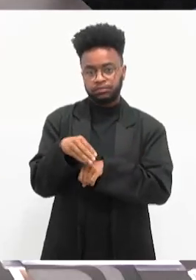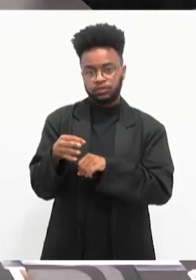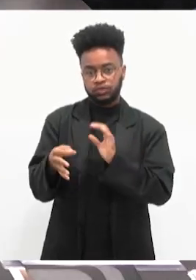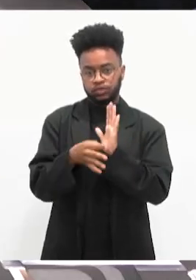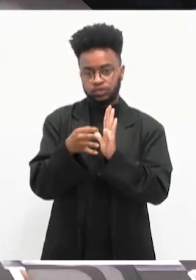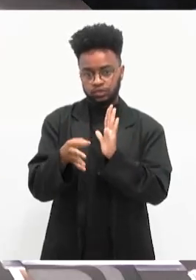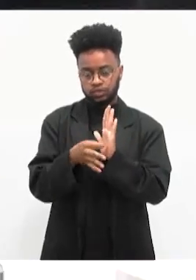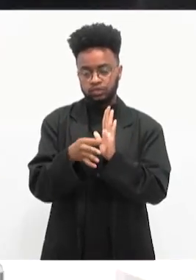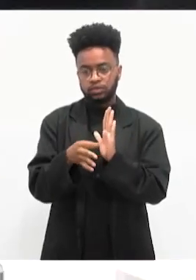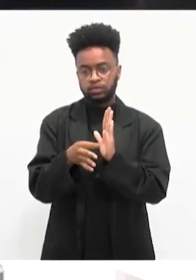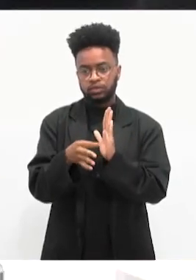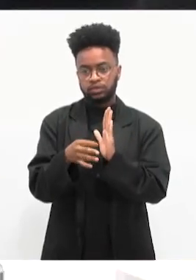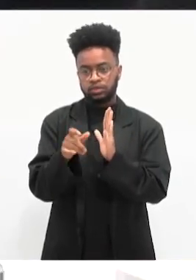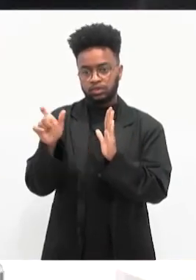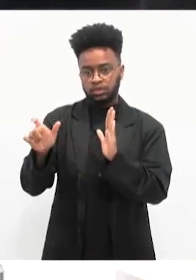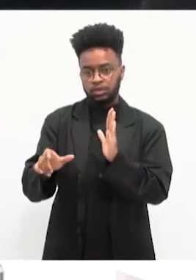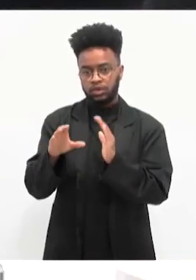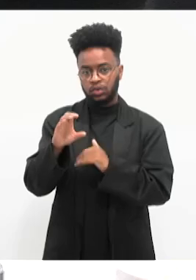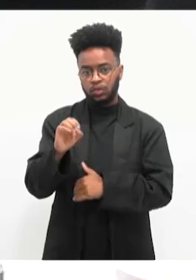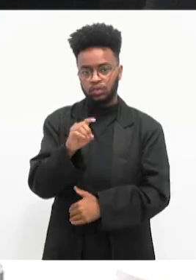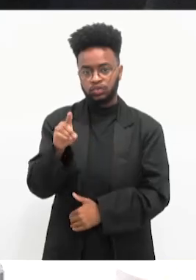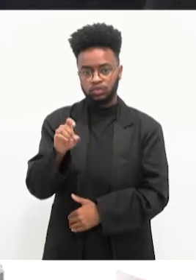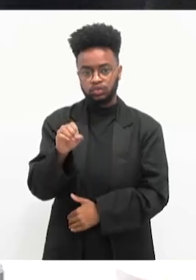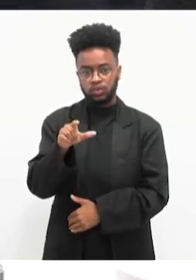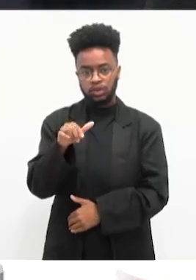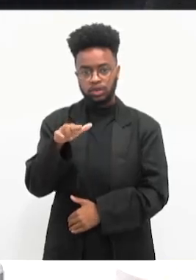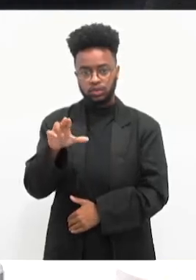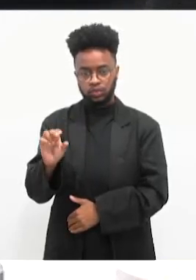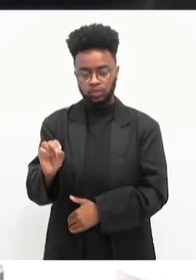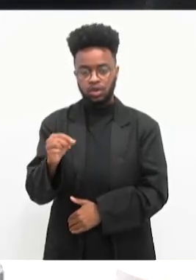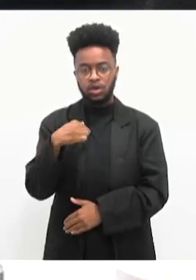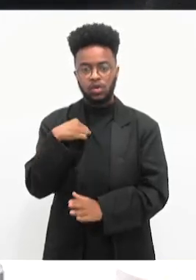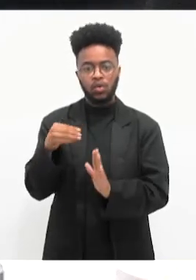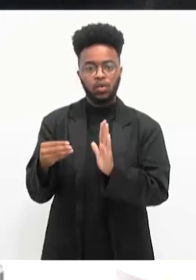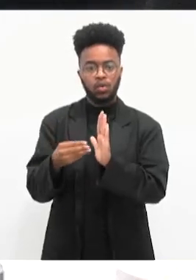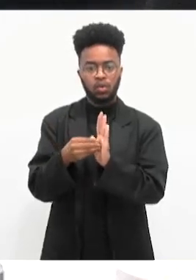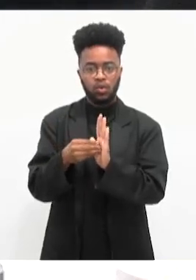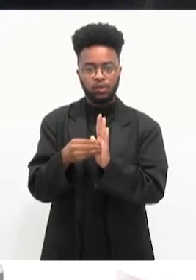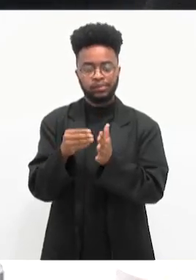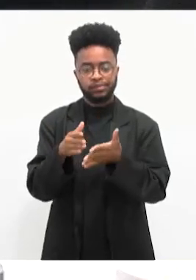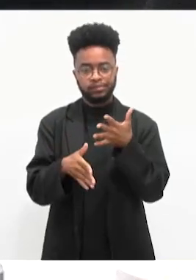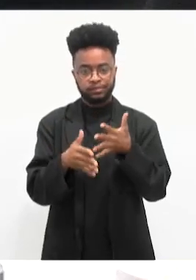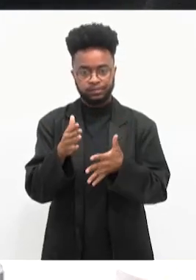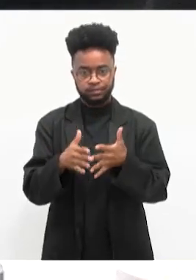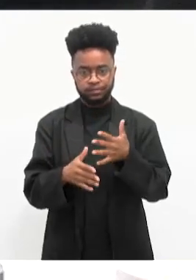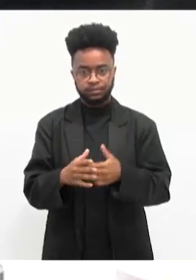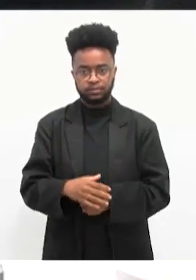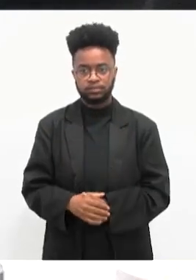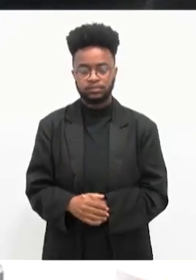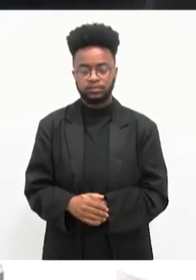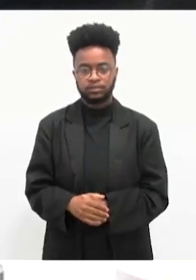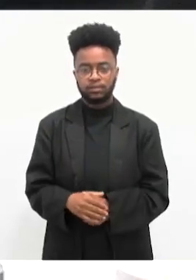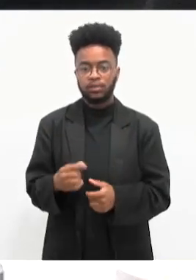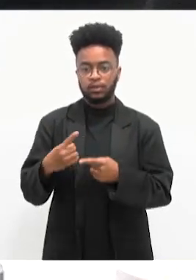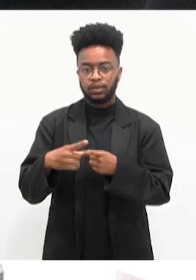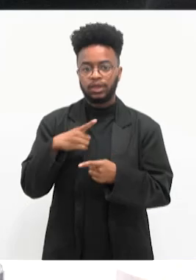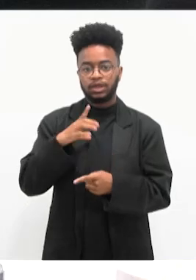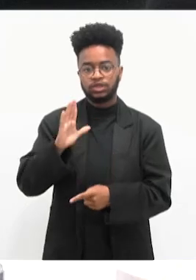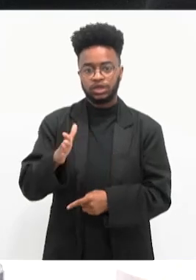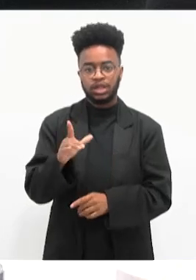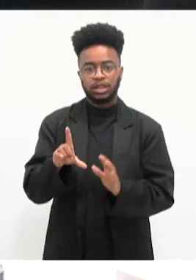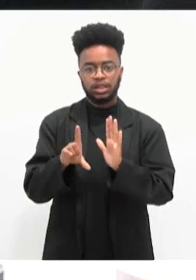do mestre Vinícius Cozzolino, estou dando pela prejudicabilidade. Existe a lei